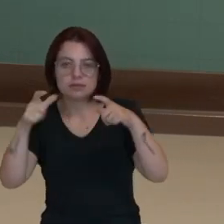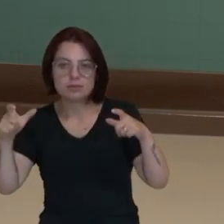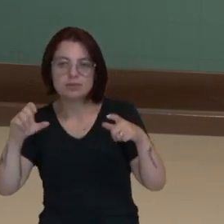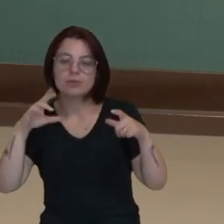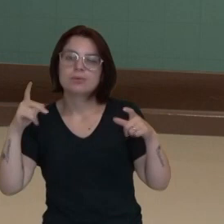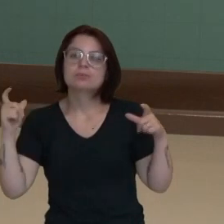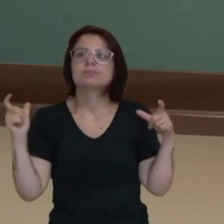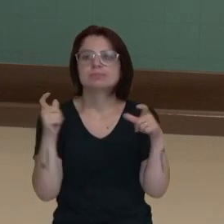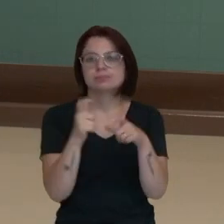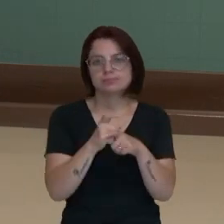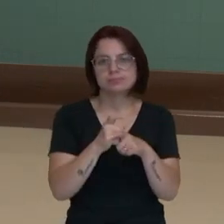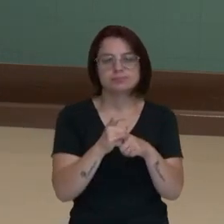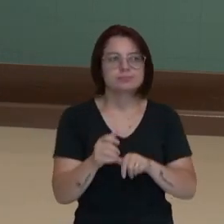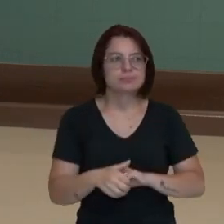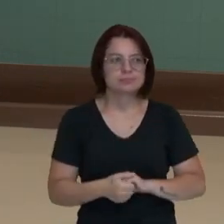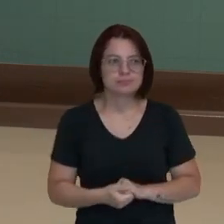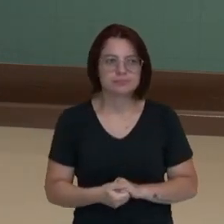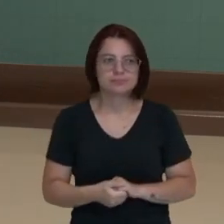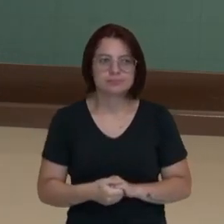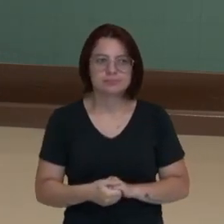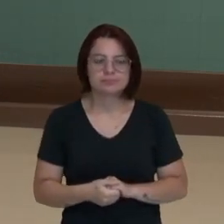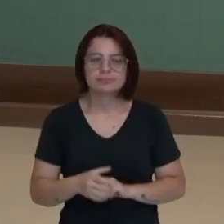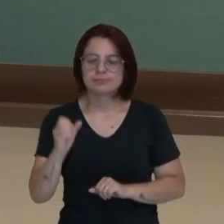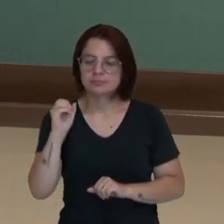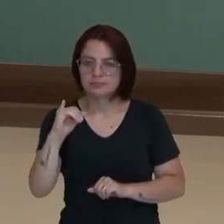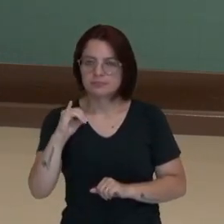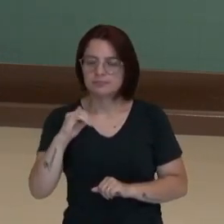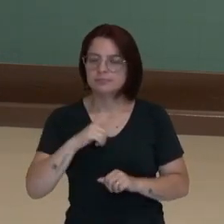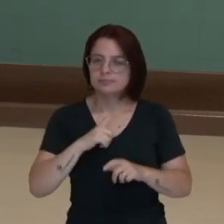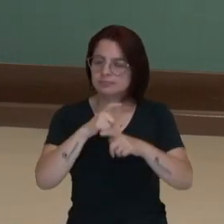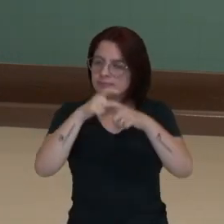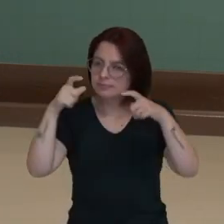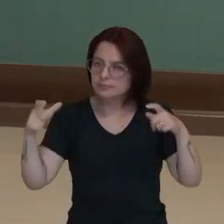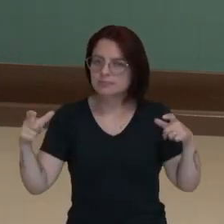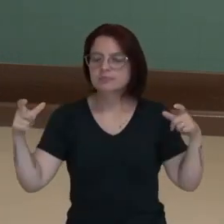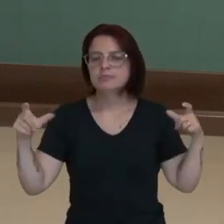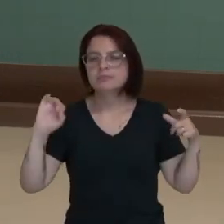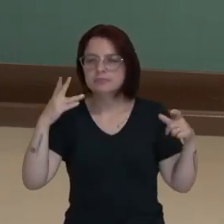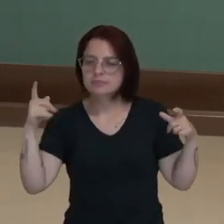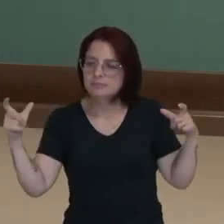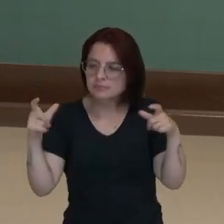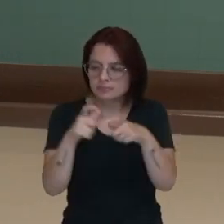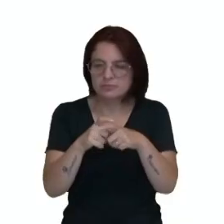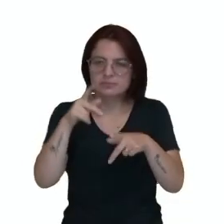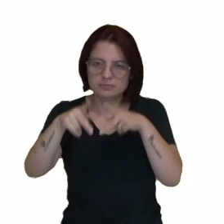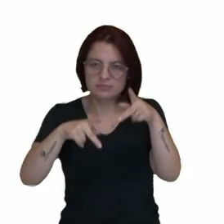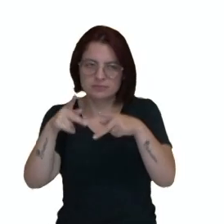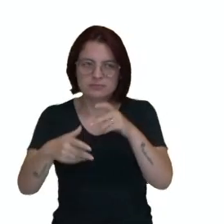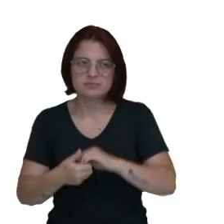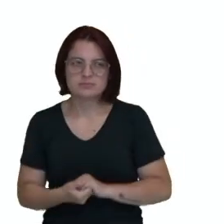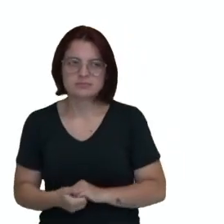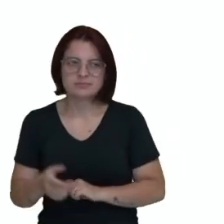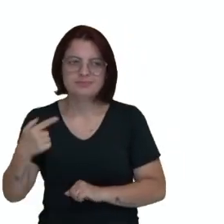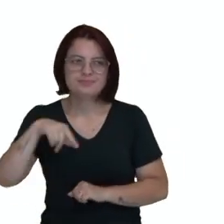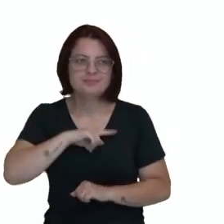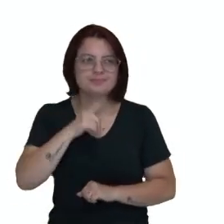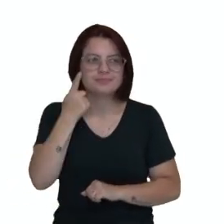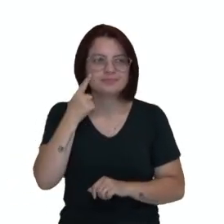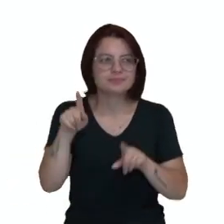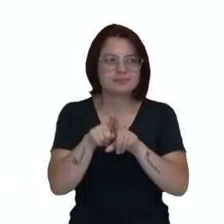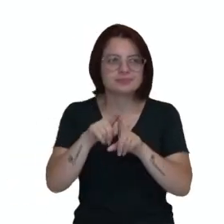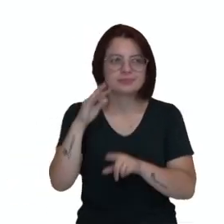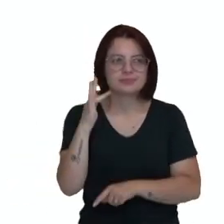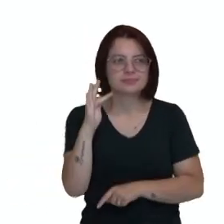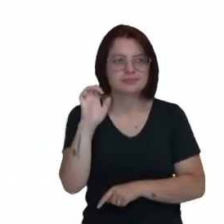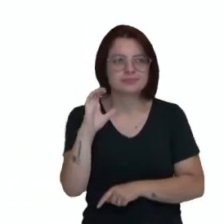acréscimo ou se ela está tendo um decréscimo, se ela está aumentando ou se ela está diminuindo. E ainda a taxa de fecundidade, que está